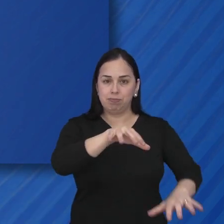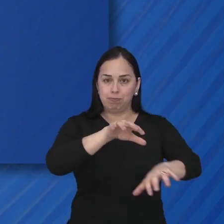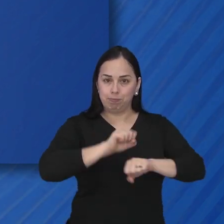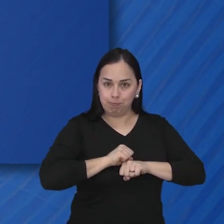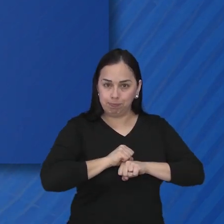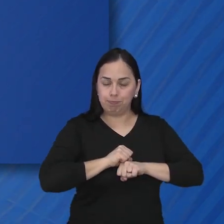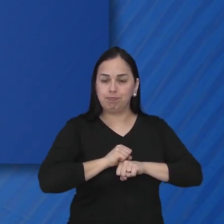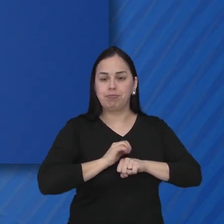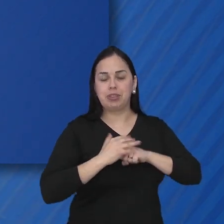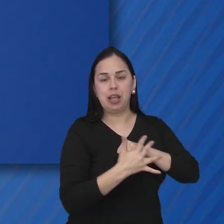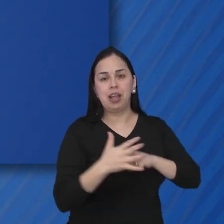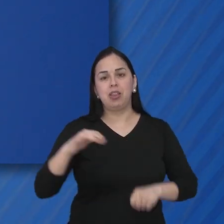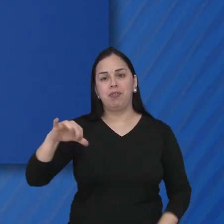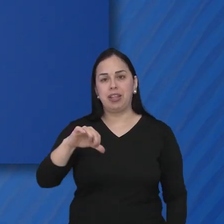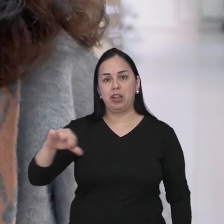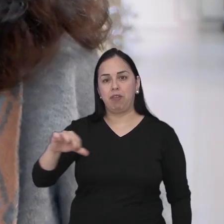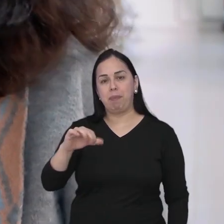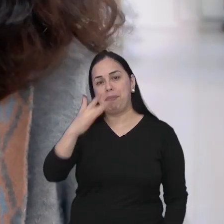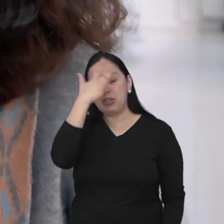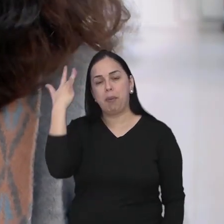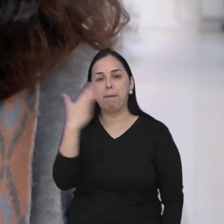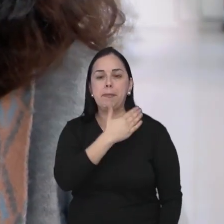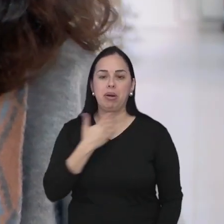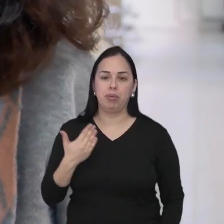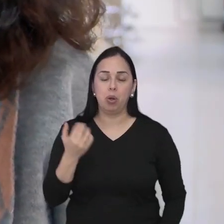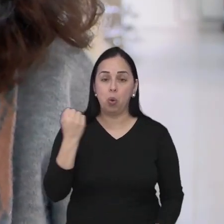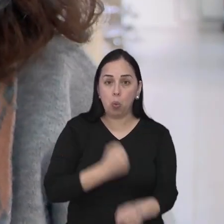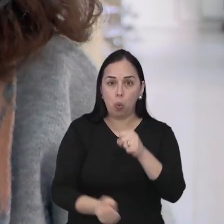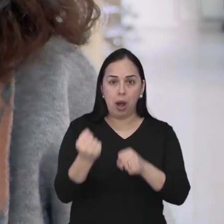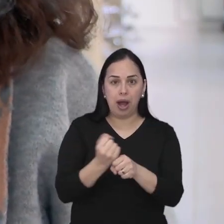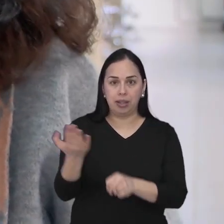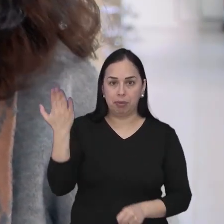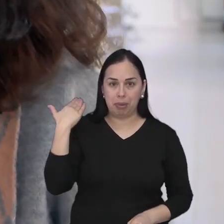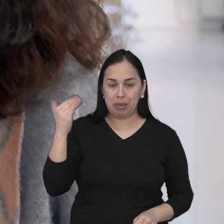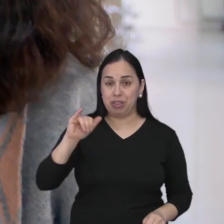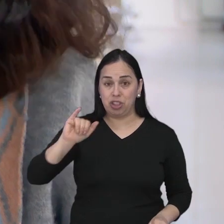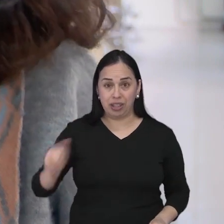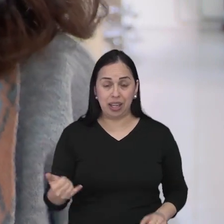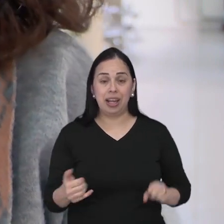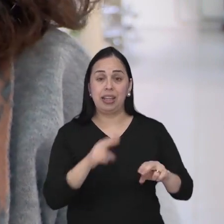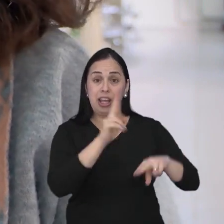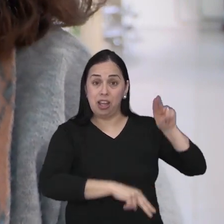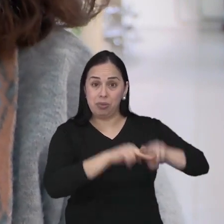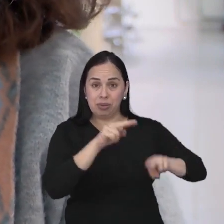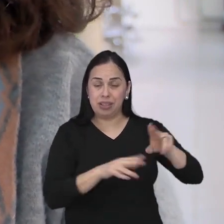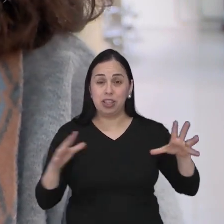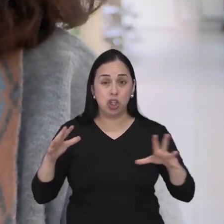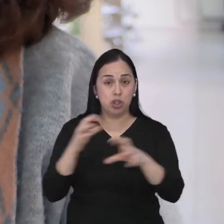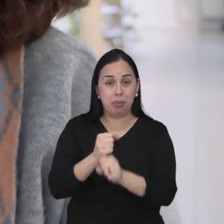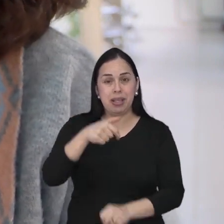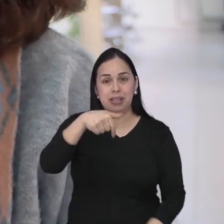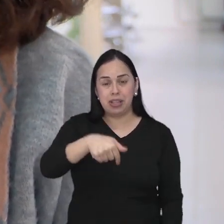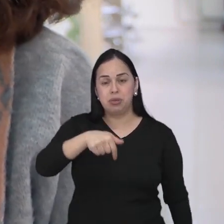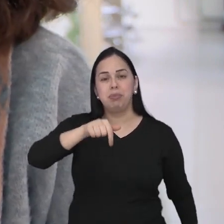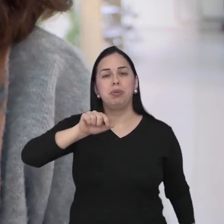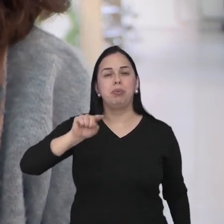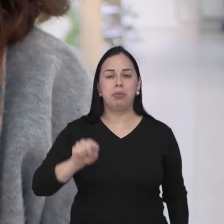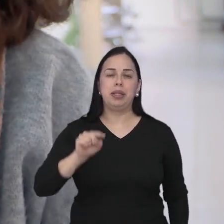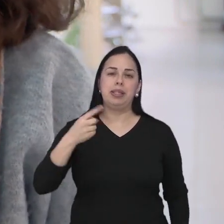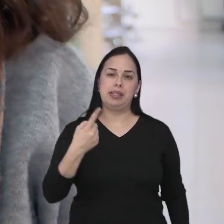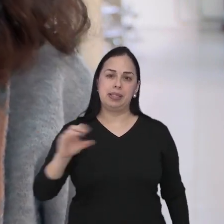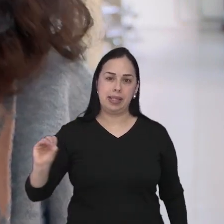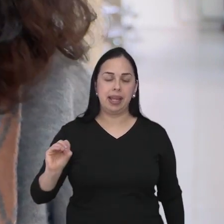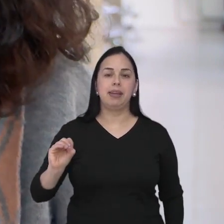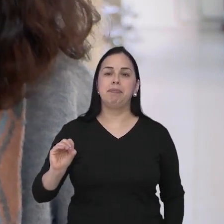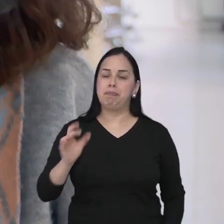5.677 casos e 99 óbitos. O ano passado, em Covid, a gente teve de janeiro a junho 7.100 casos de